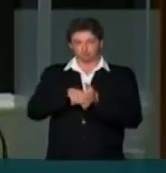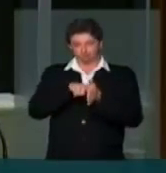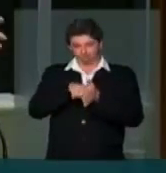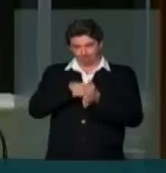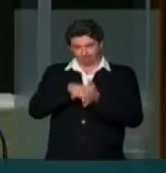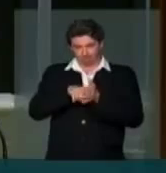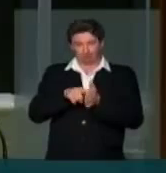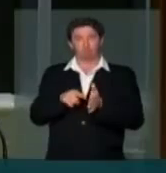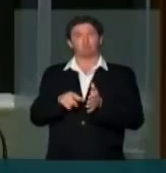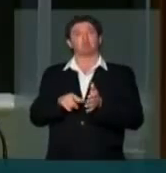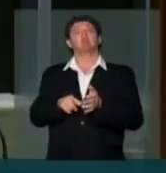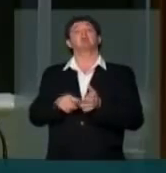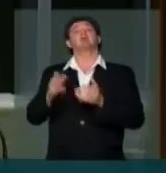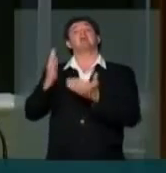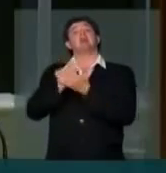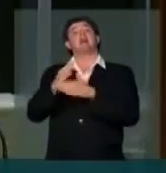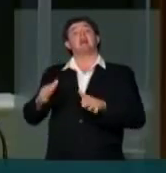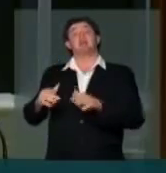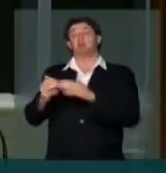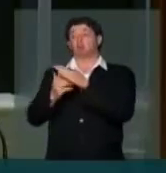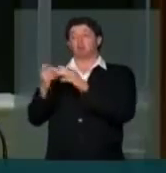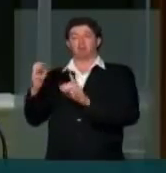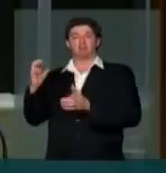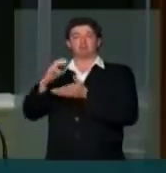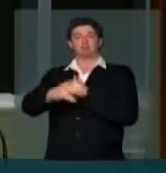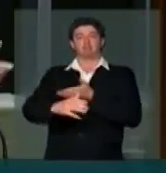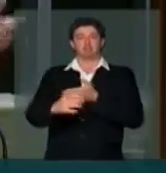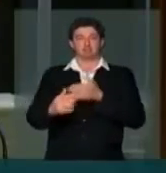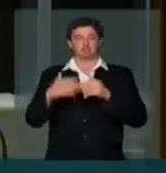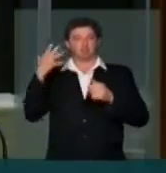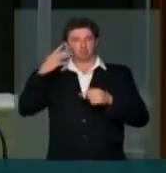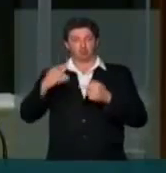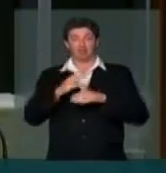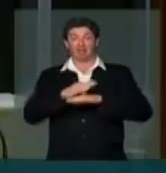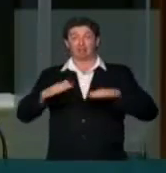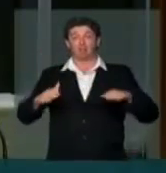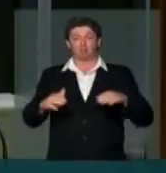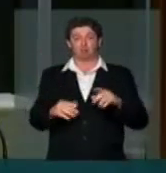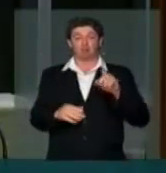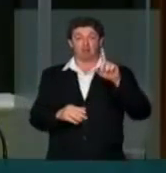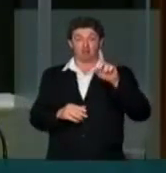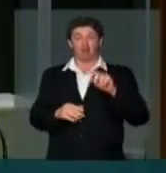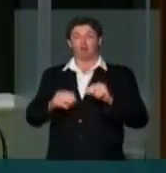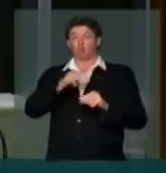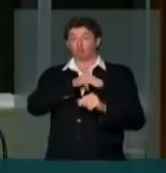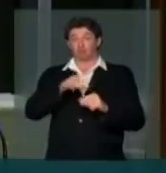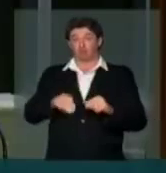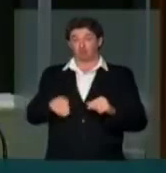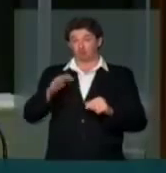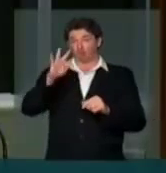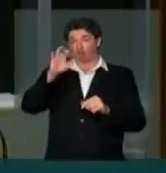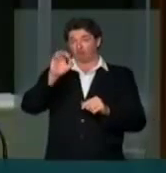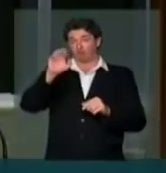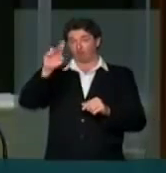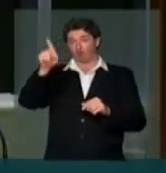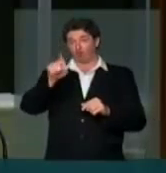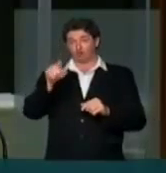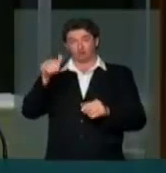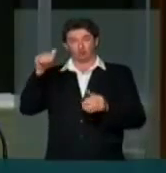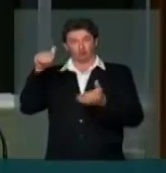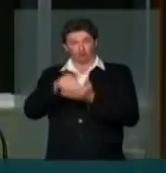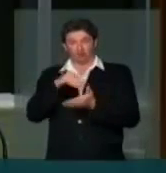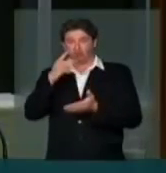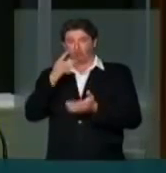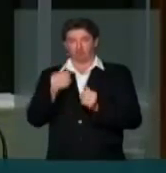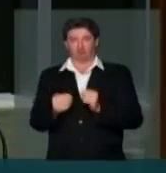da interferência do poder econômico. Quero lembrar aqui que o ministro Luiz Fux registrou ao final da